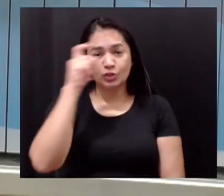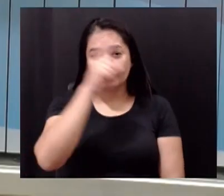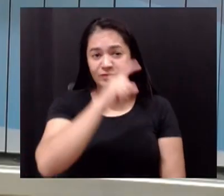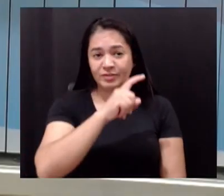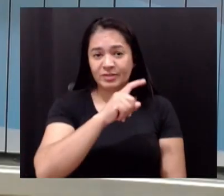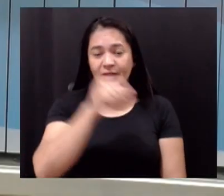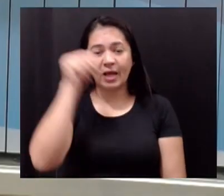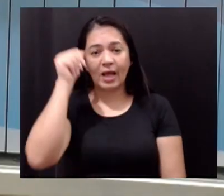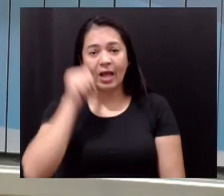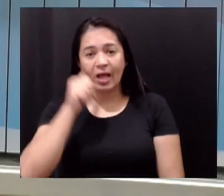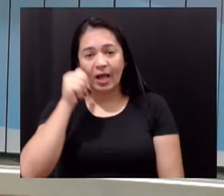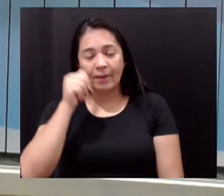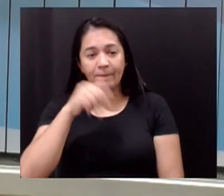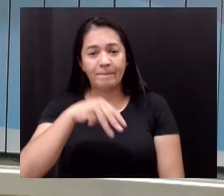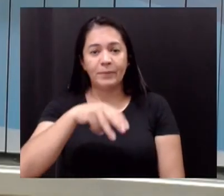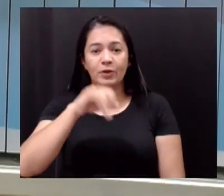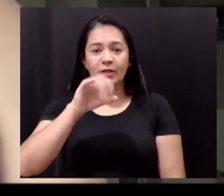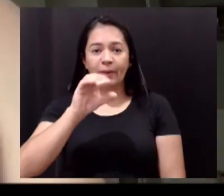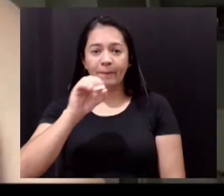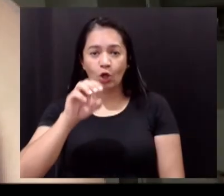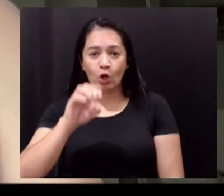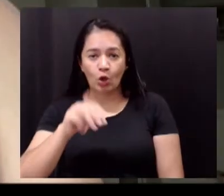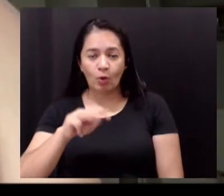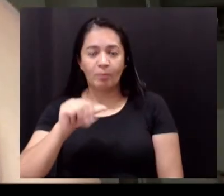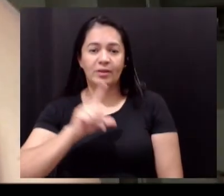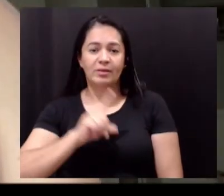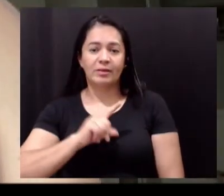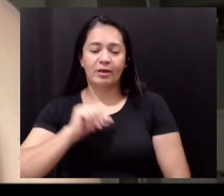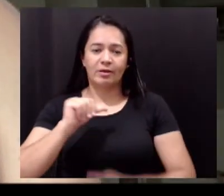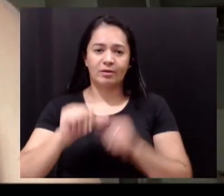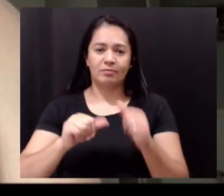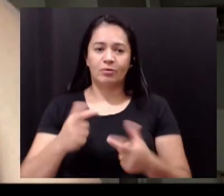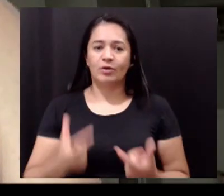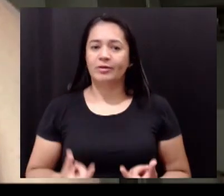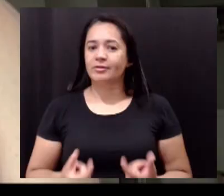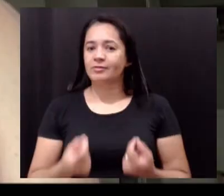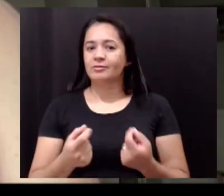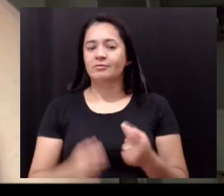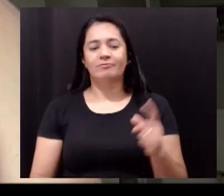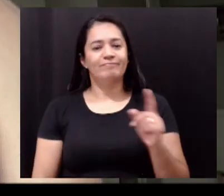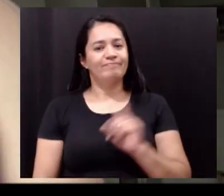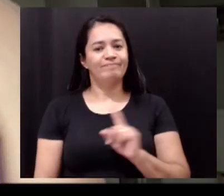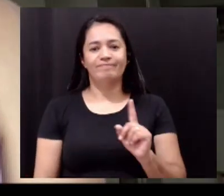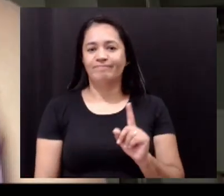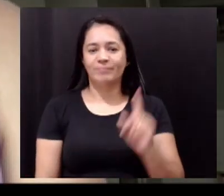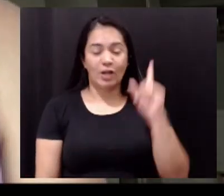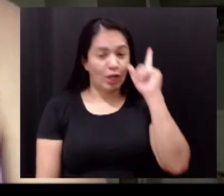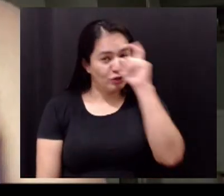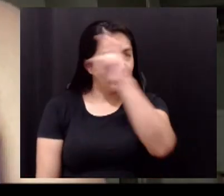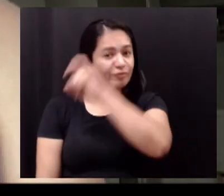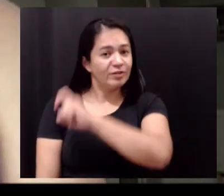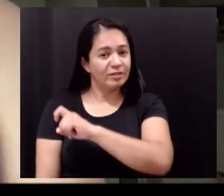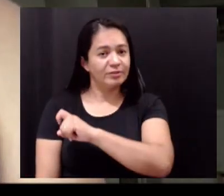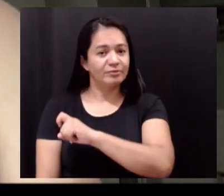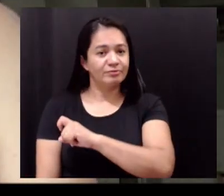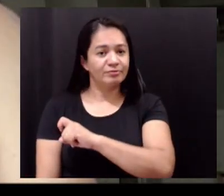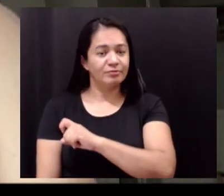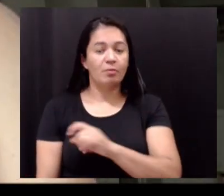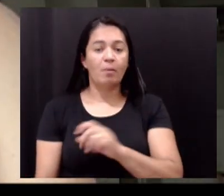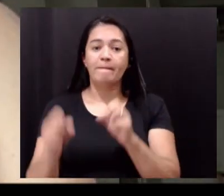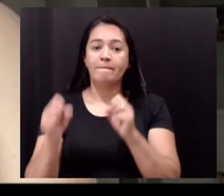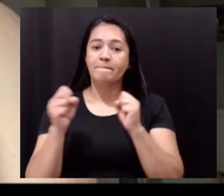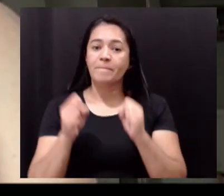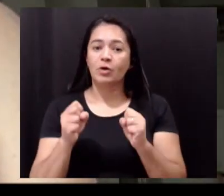e desenvolveu algum câncer. Raro, assim, ao ponto de ser, de novo, um diagnóstico muito difícil de